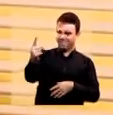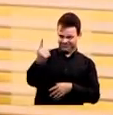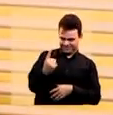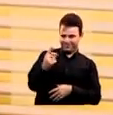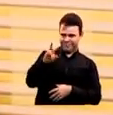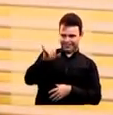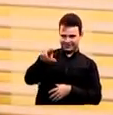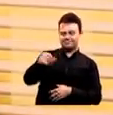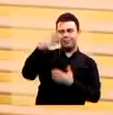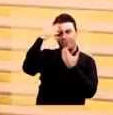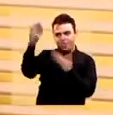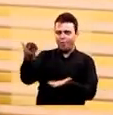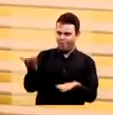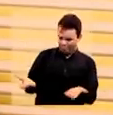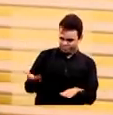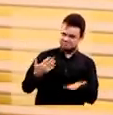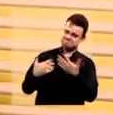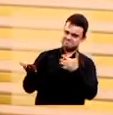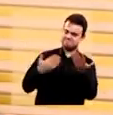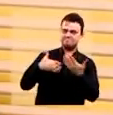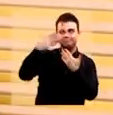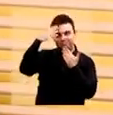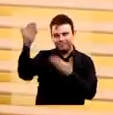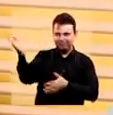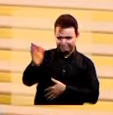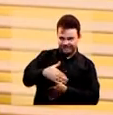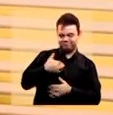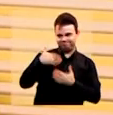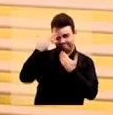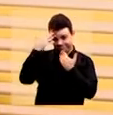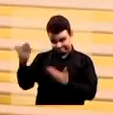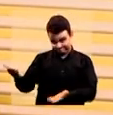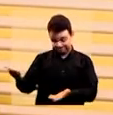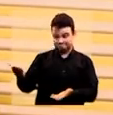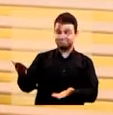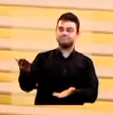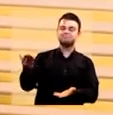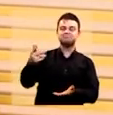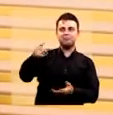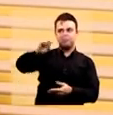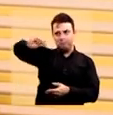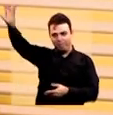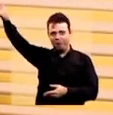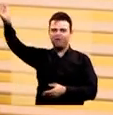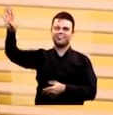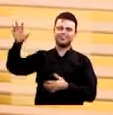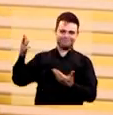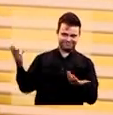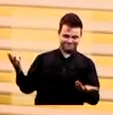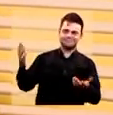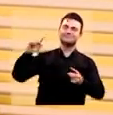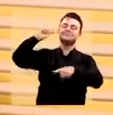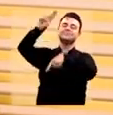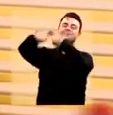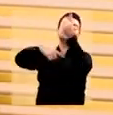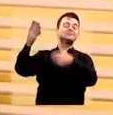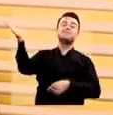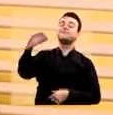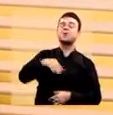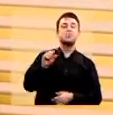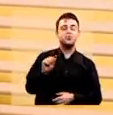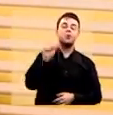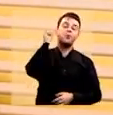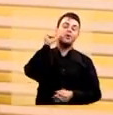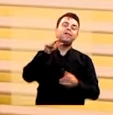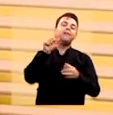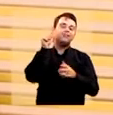agradeço a presença do Vinícius Rocha, ele participou conosco desses dois primeiros blocos. Agora, ele tem um compromisso e a gente recebe no